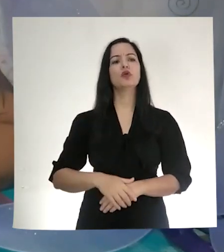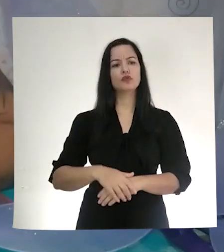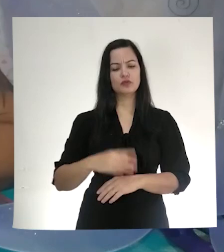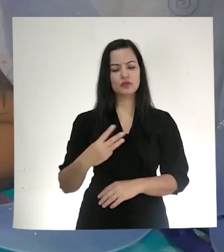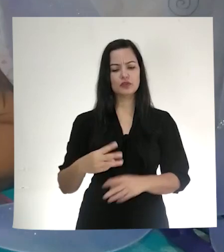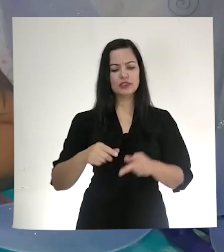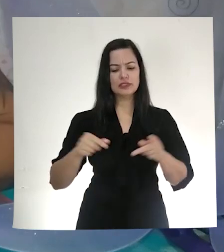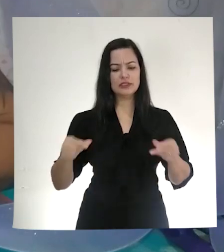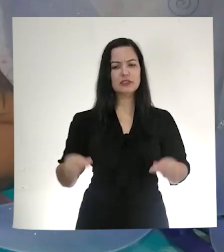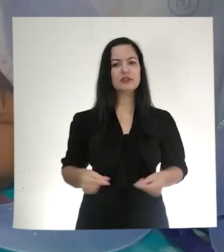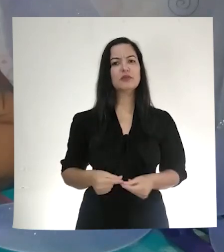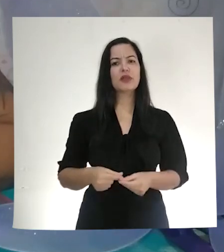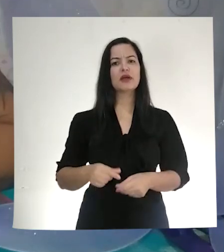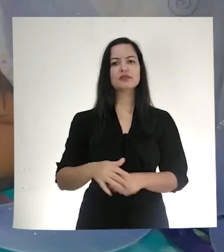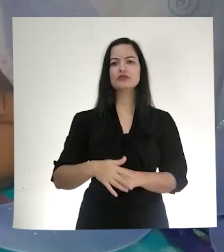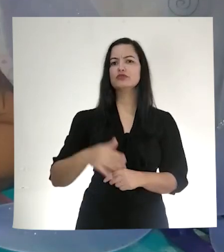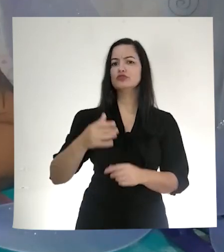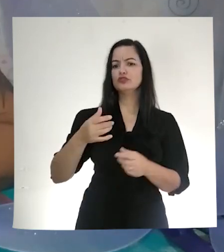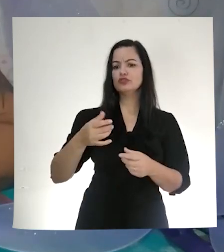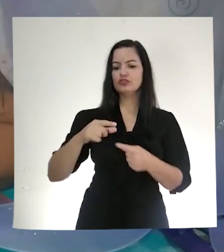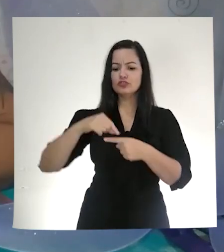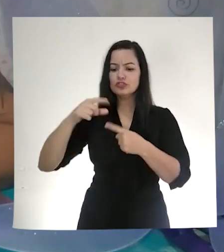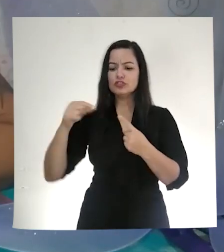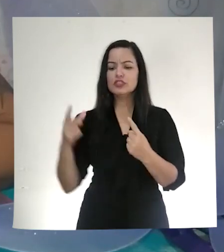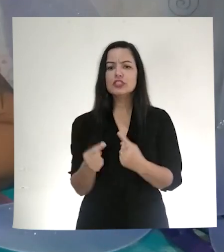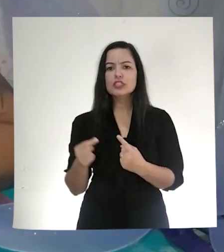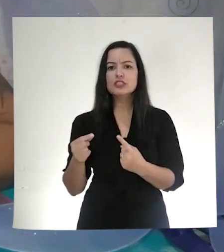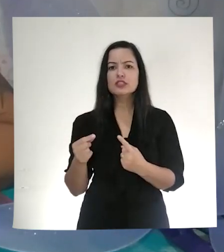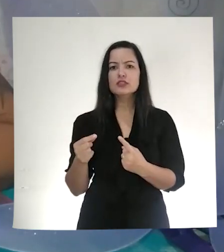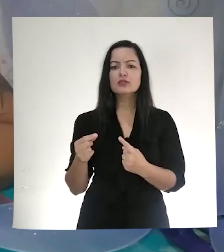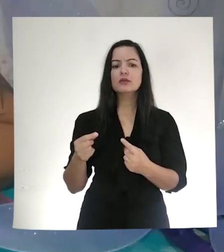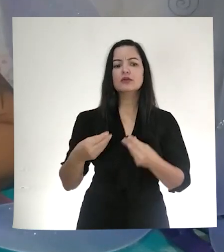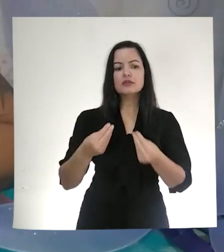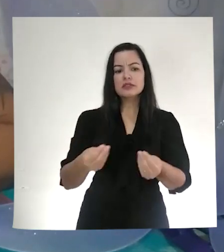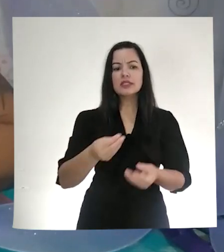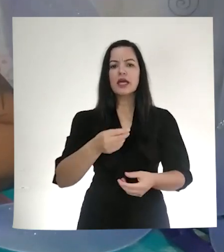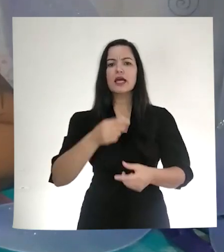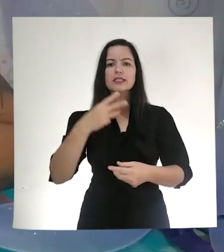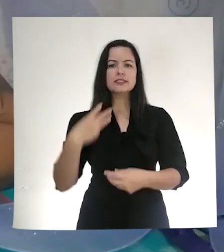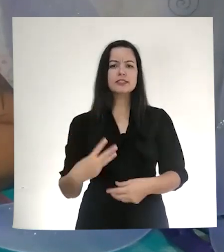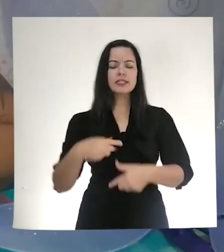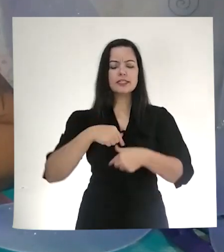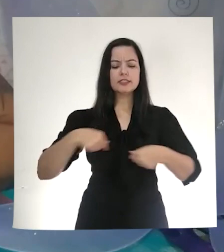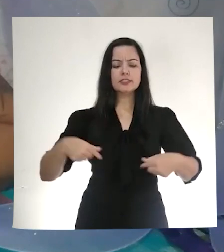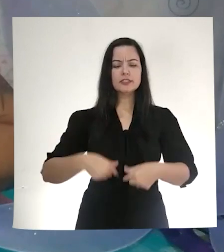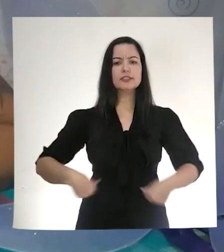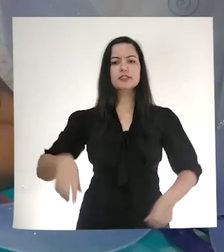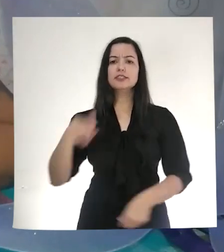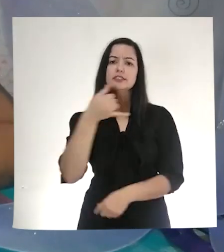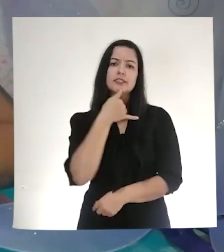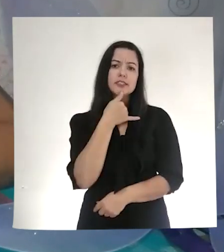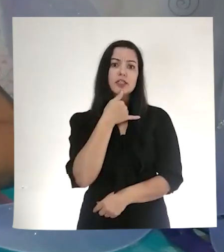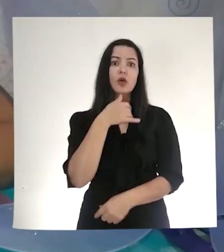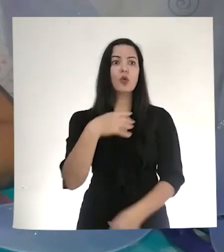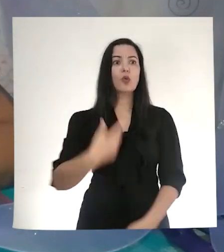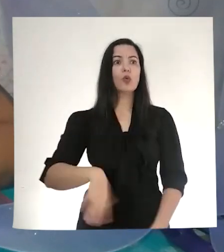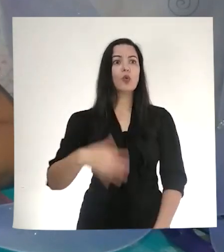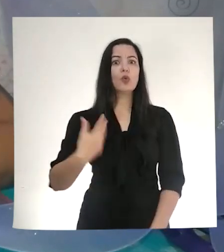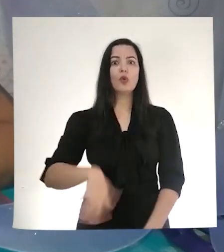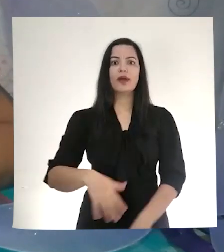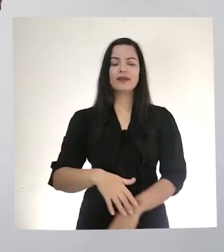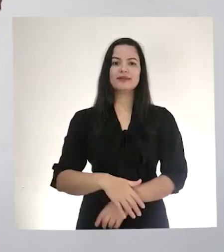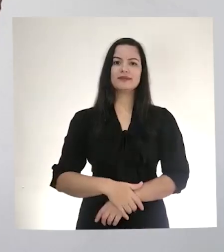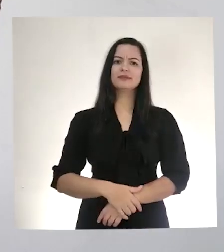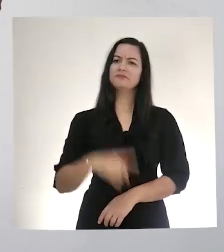3 tigres tristes. 3 pratos de trigo para 3 tigres tristes.